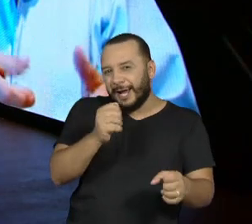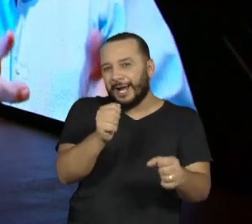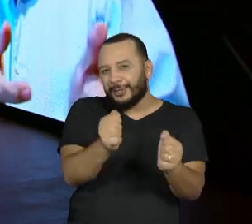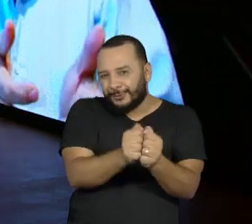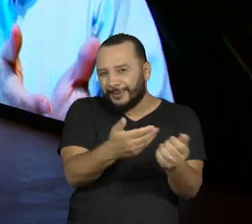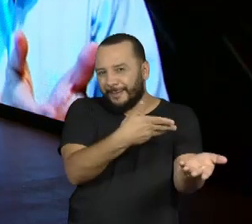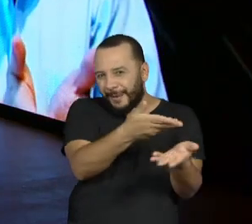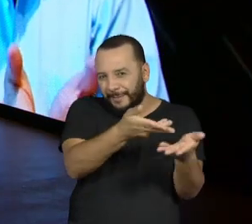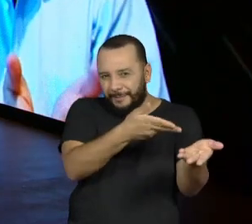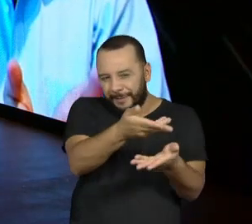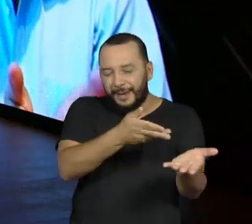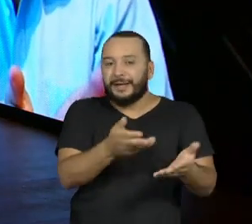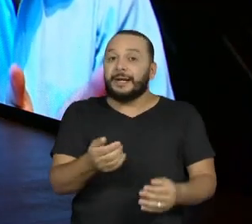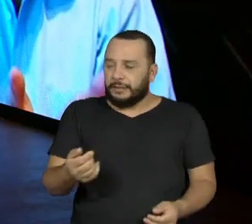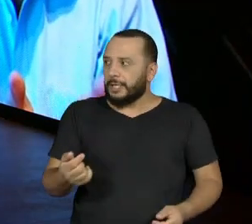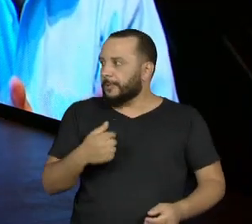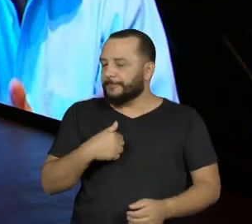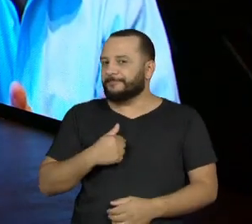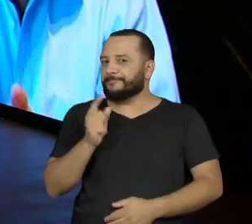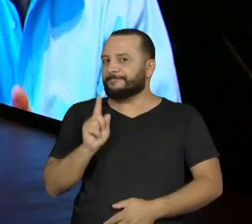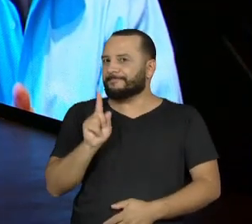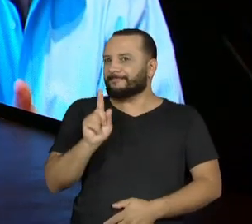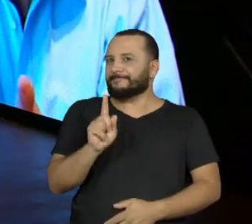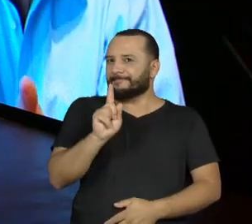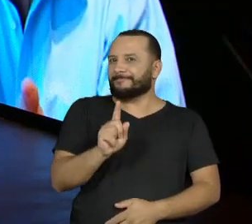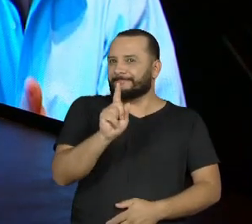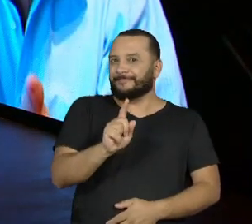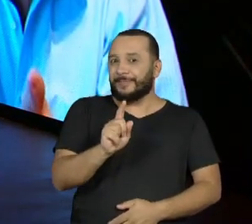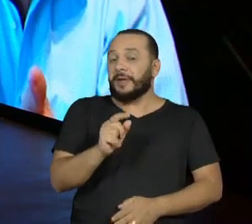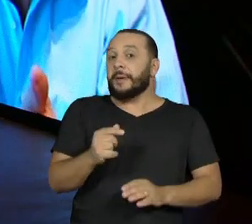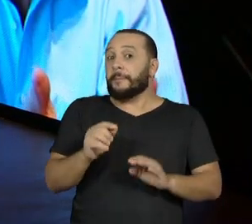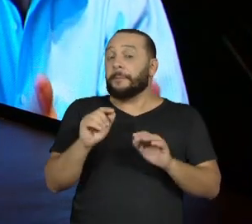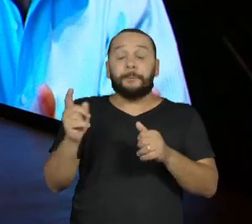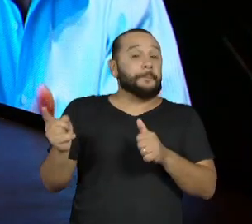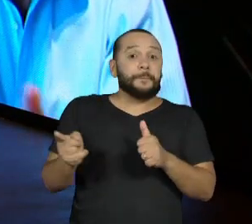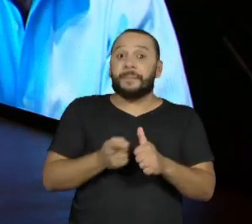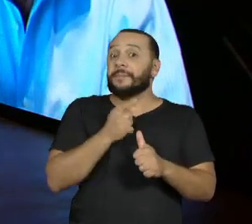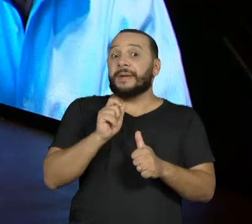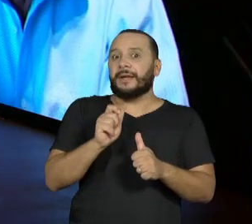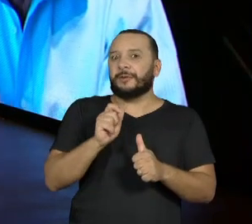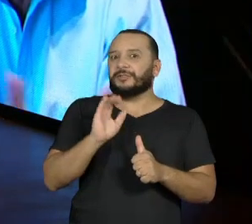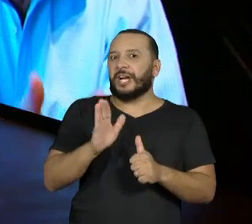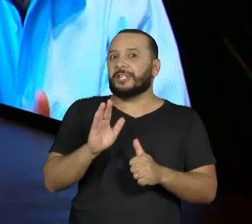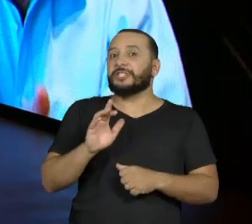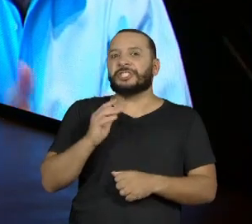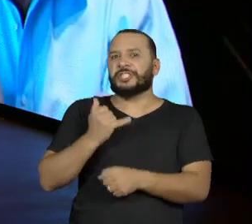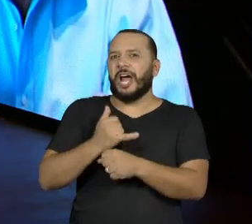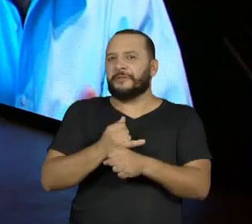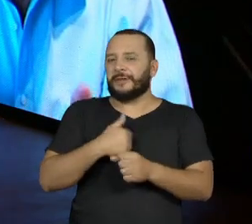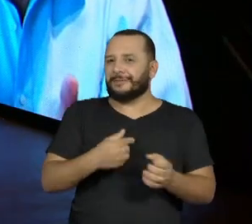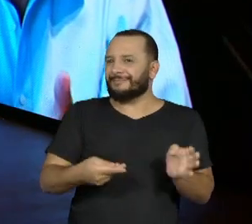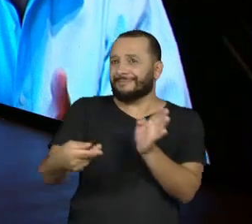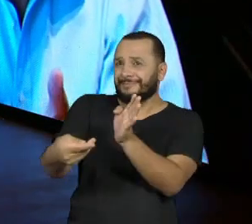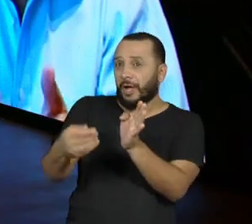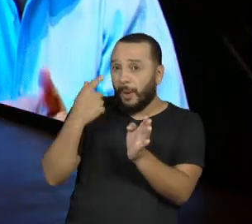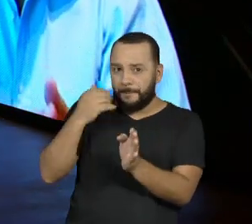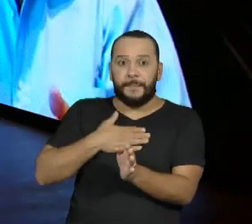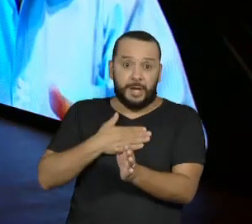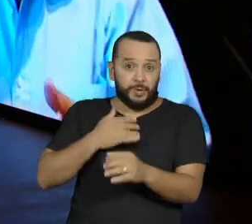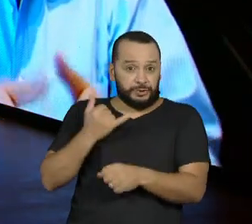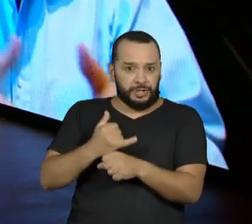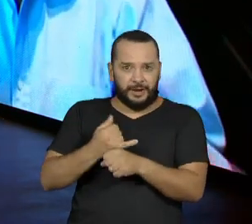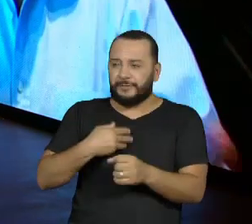eu fui mostrar o meu desenho para amigos, colegas, gente que estava, meus chefes, que tomavam